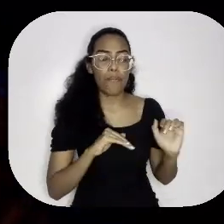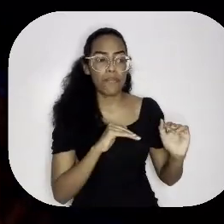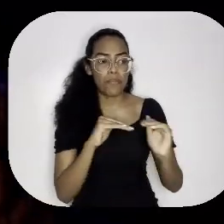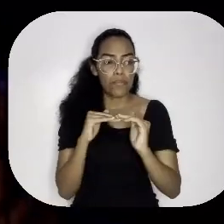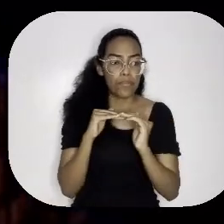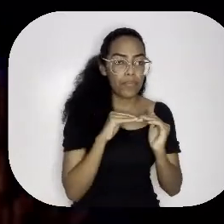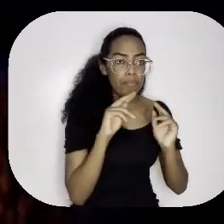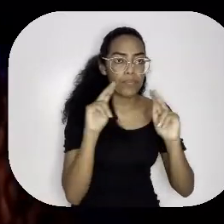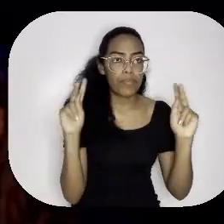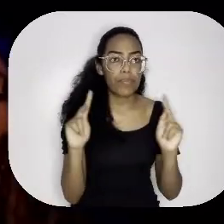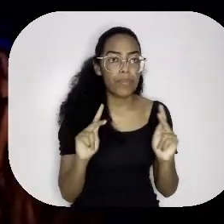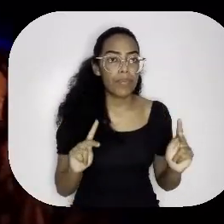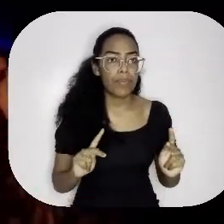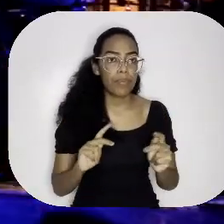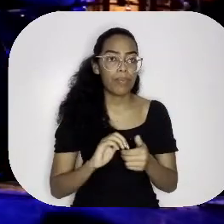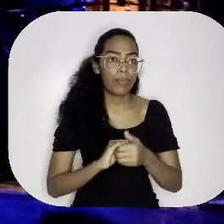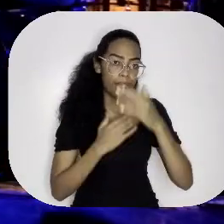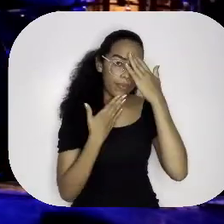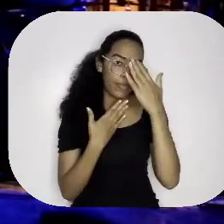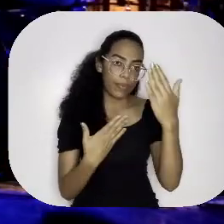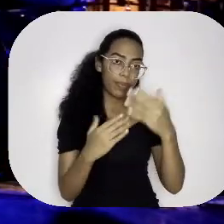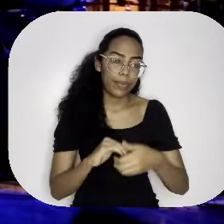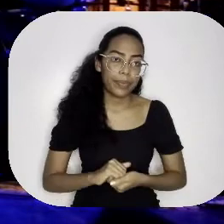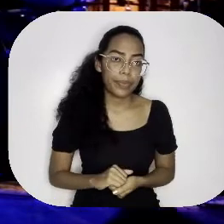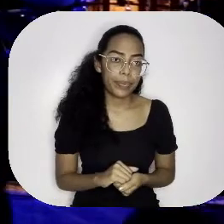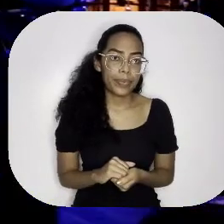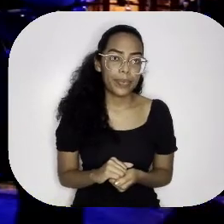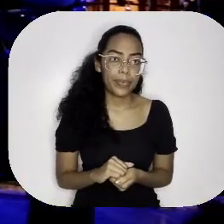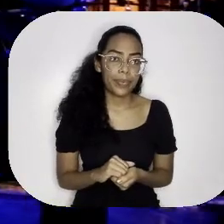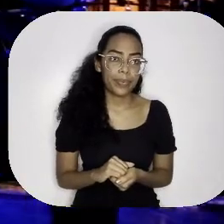harmonia e muita poesia. Gratidão.